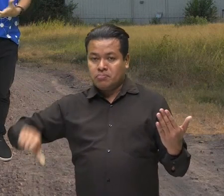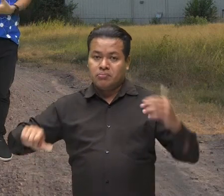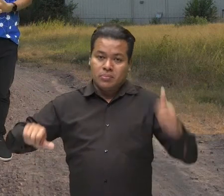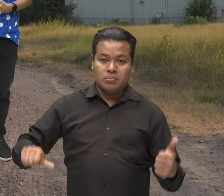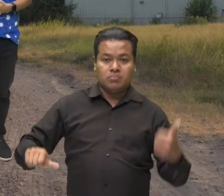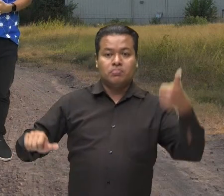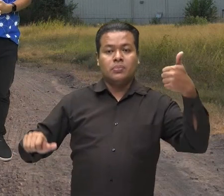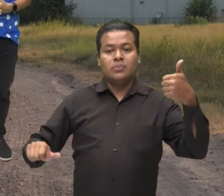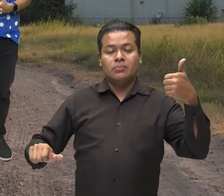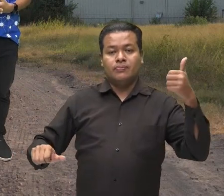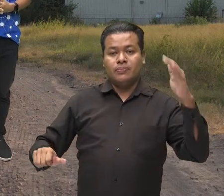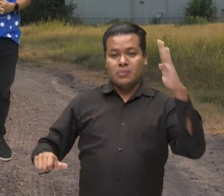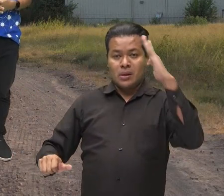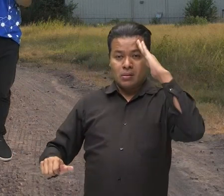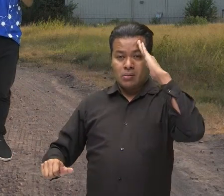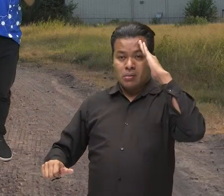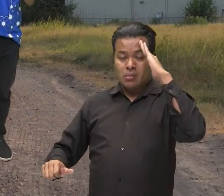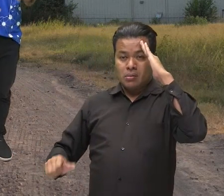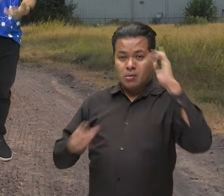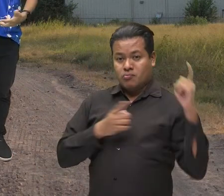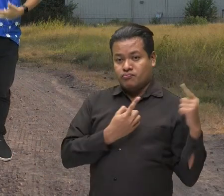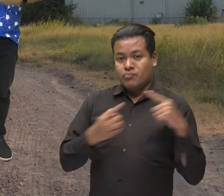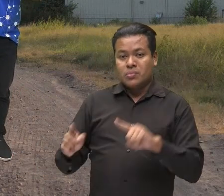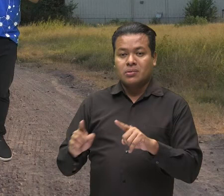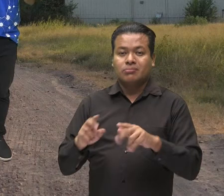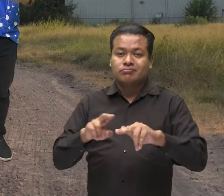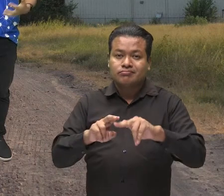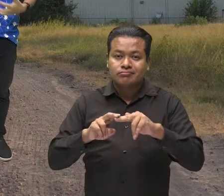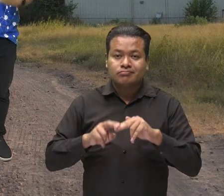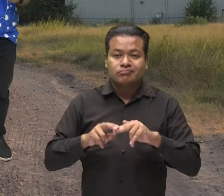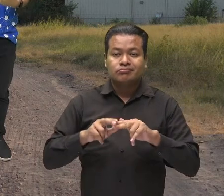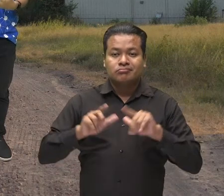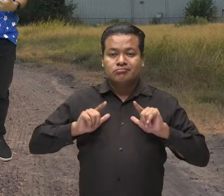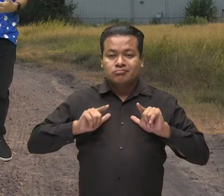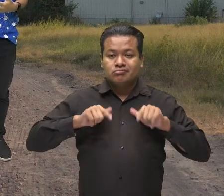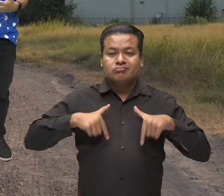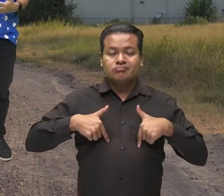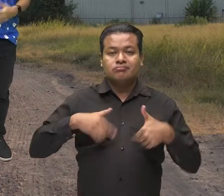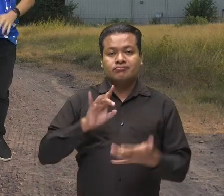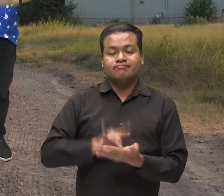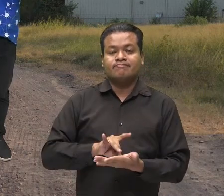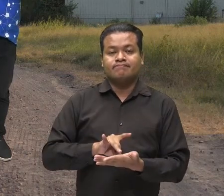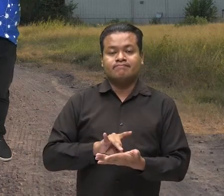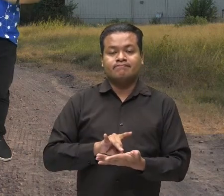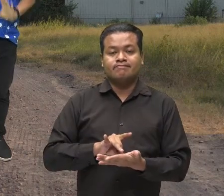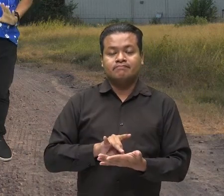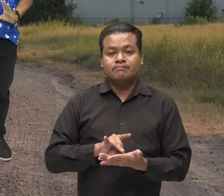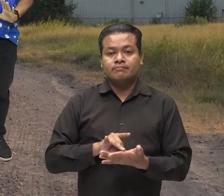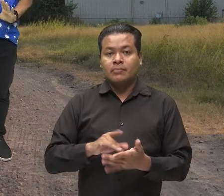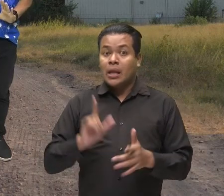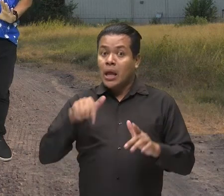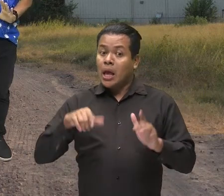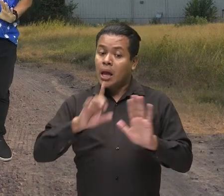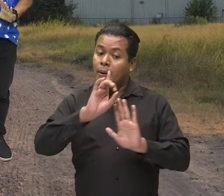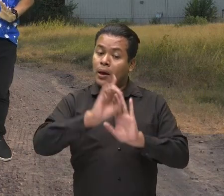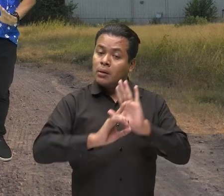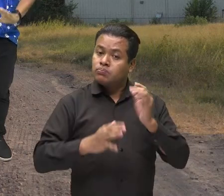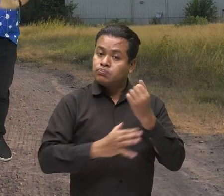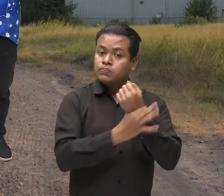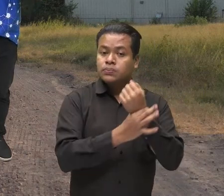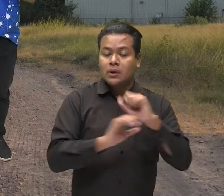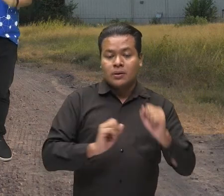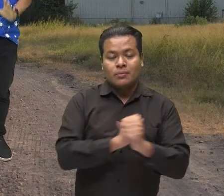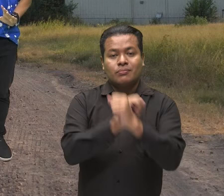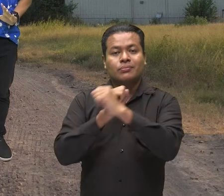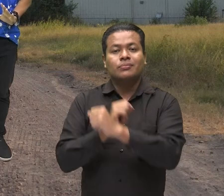corpo militar de Israel possui, né, para enfrentar. É por isso que Israel tem vencido muito mais, né, esses conflitos. Garantir ali a proteção do seu